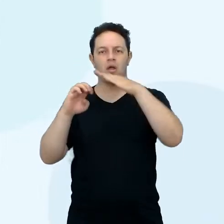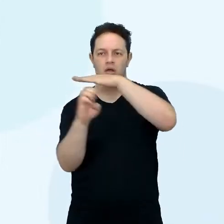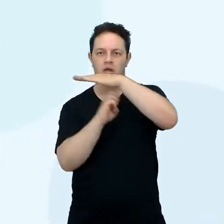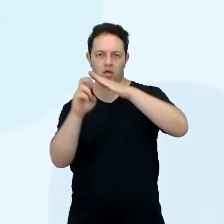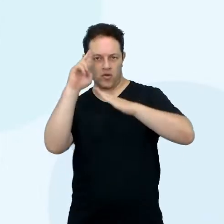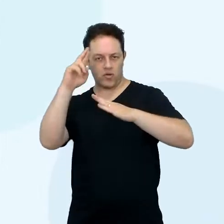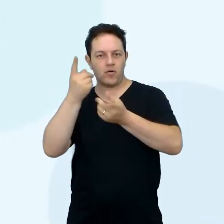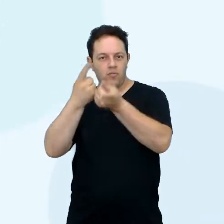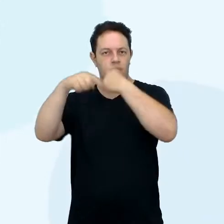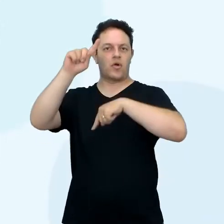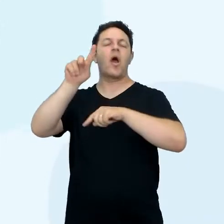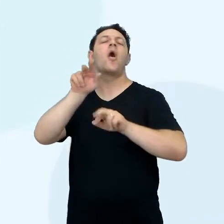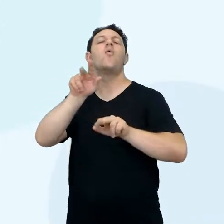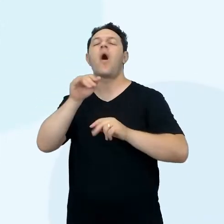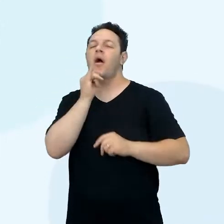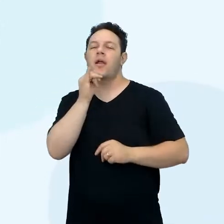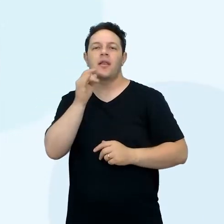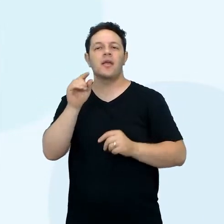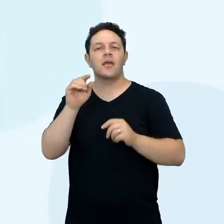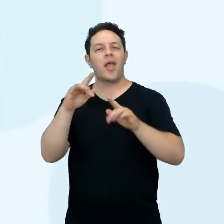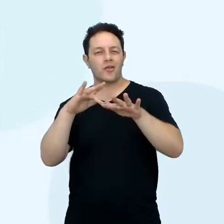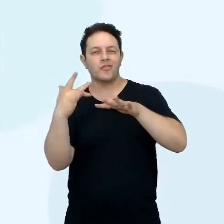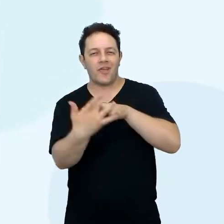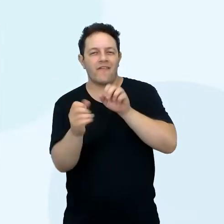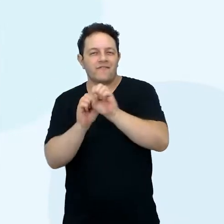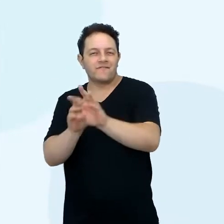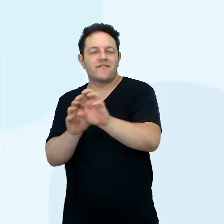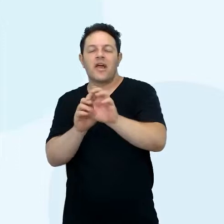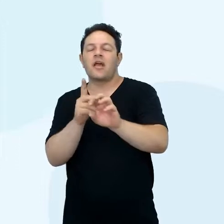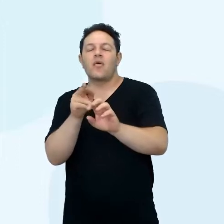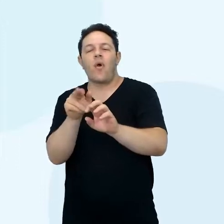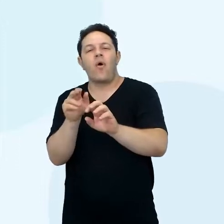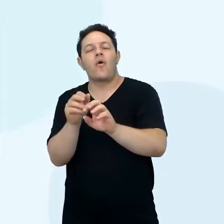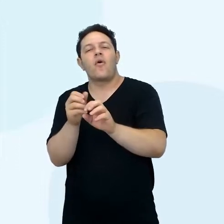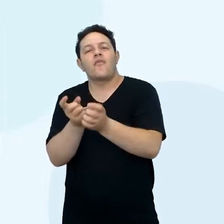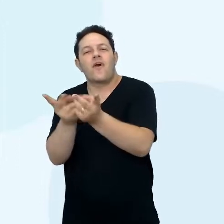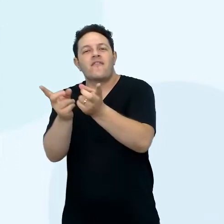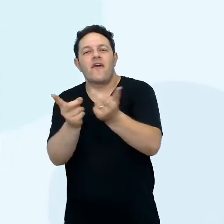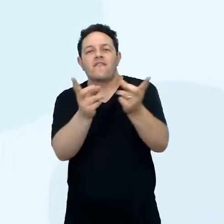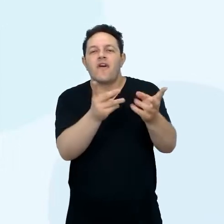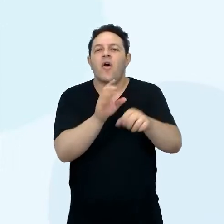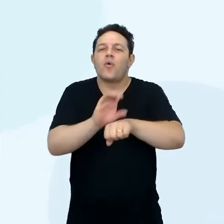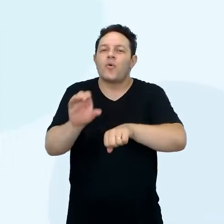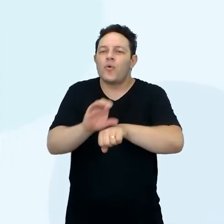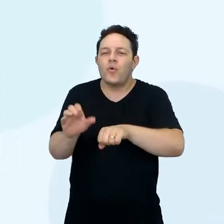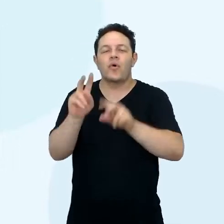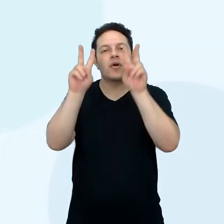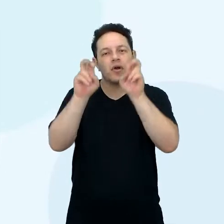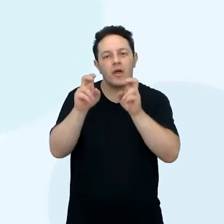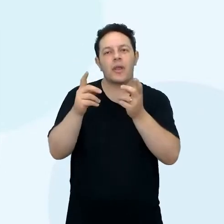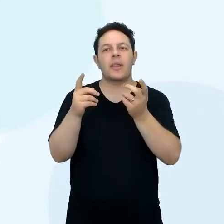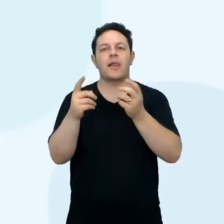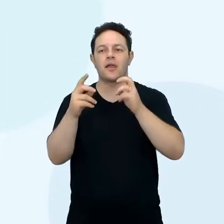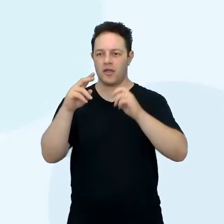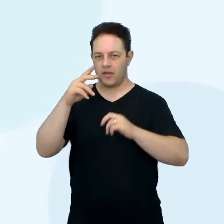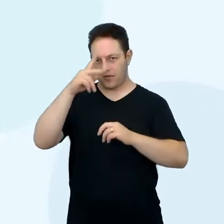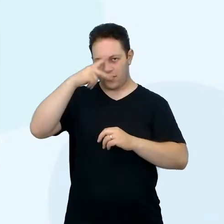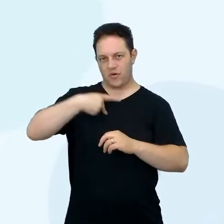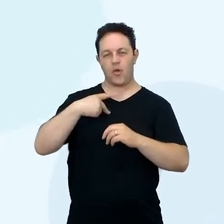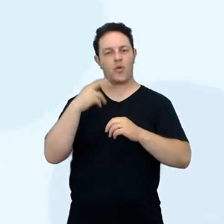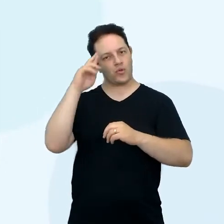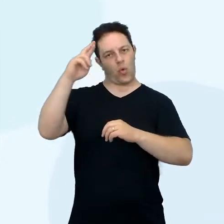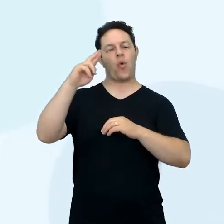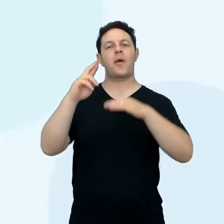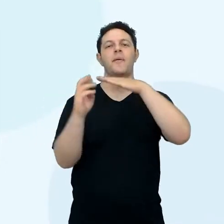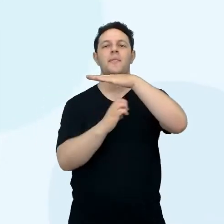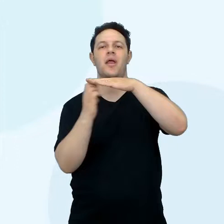vendendo cursos a respeito de empreendedorismo também, e normalmente a gente começa a perceber que se fala de empreendedorismo